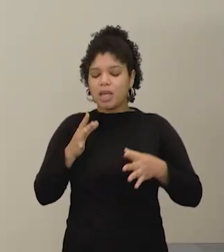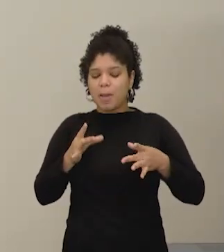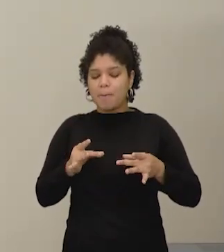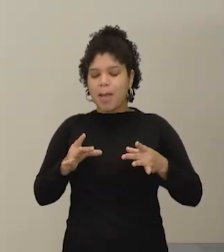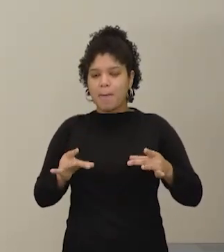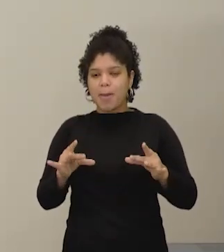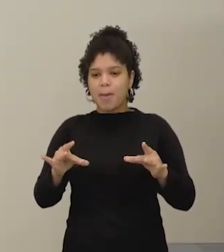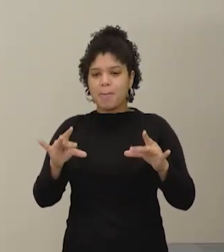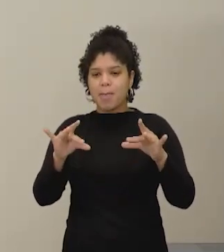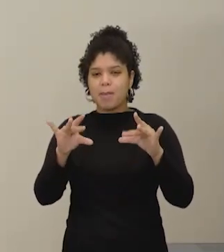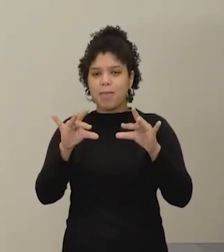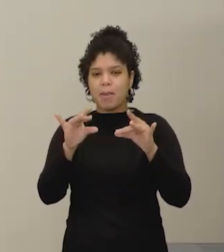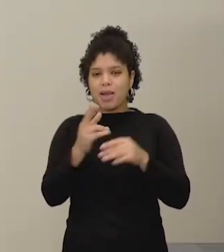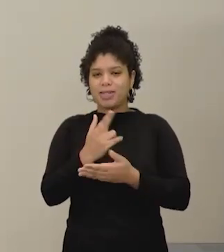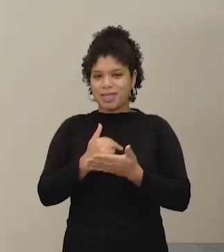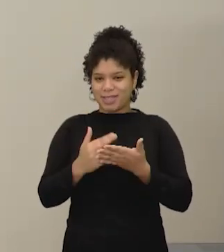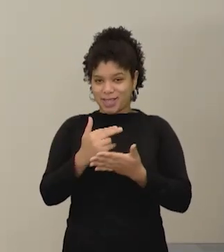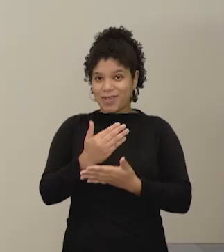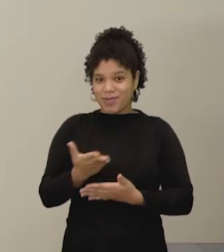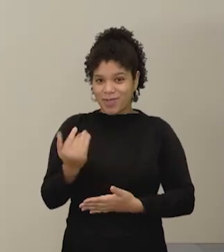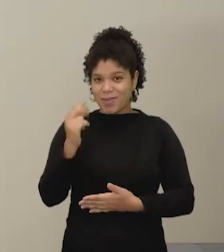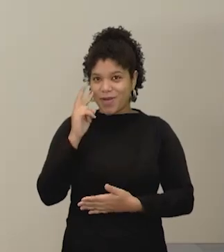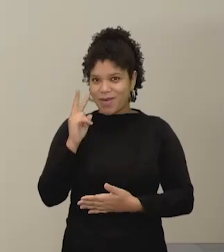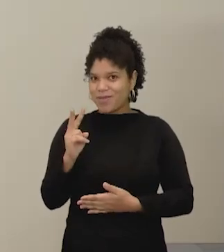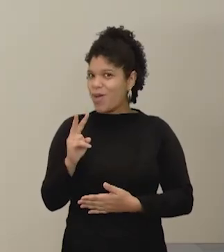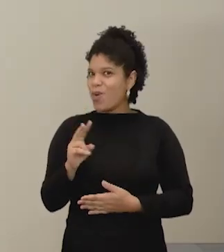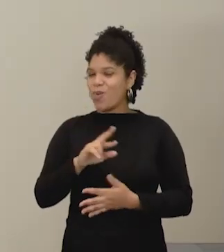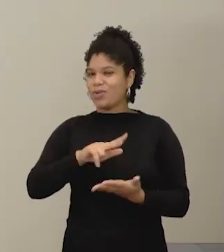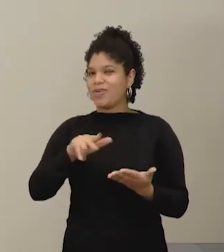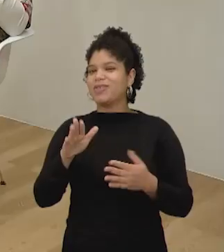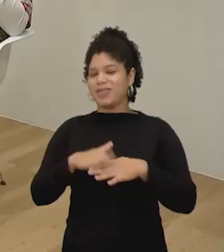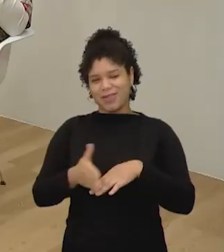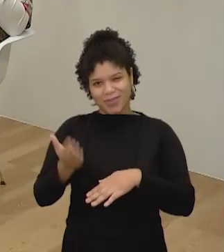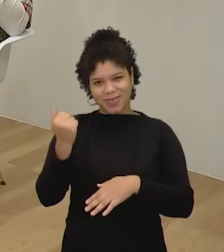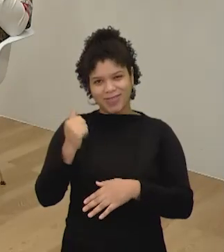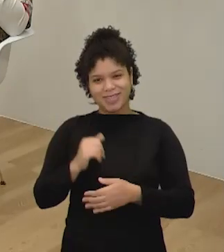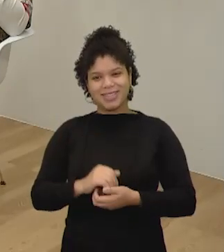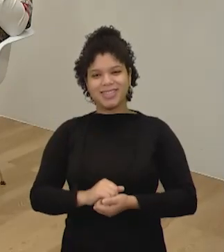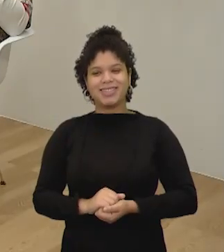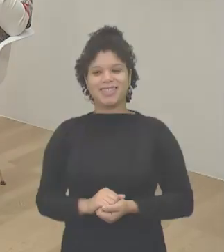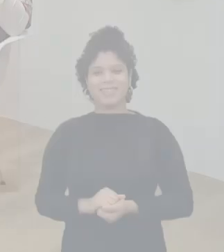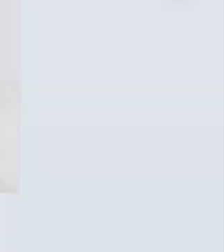não é bem um biscuit. Dá para fazer coisas incríveis. Vamos dar uma olhada?